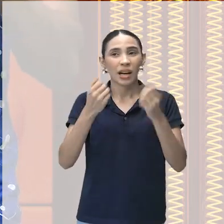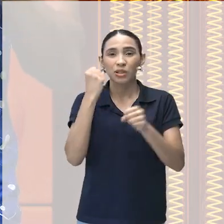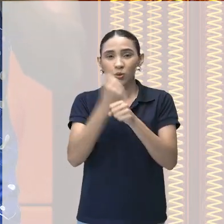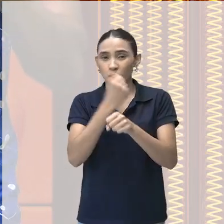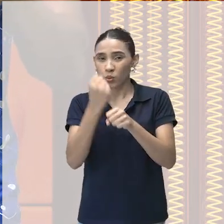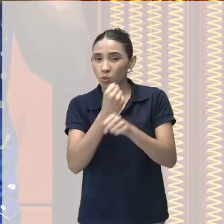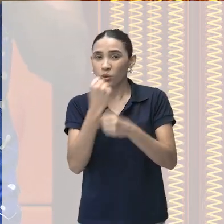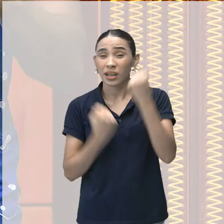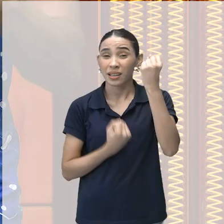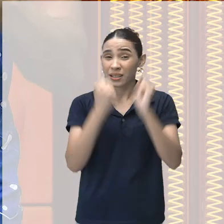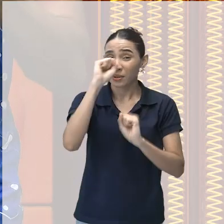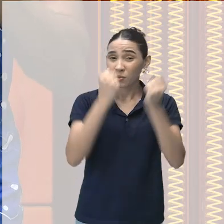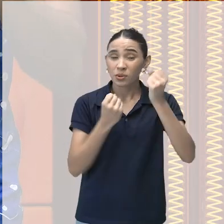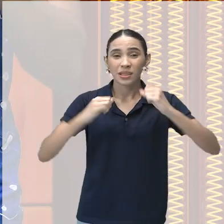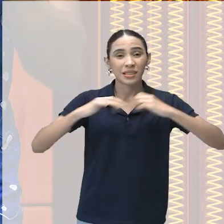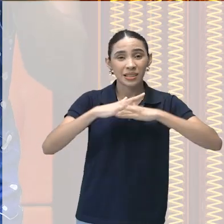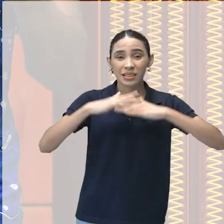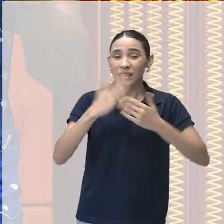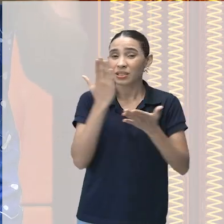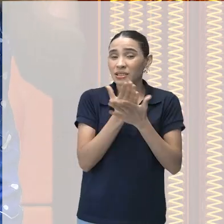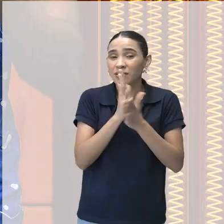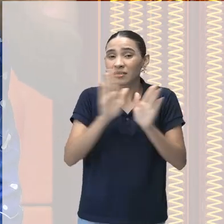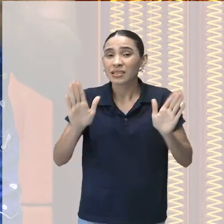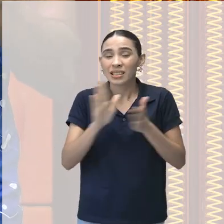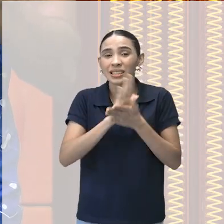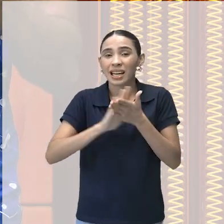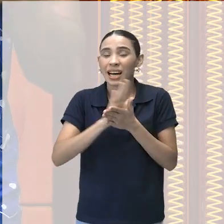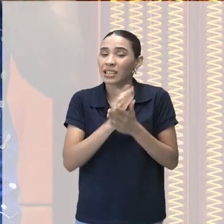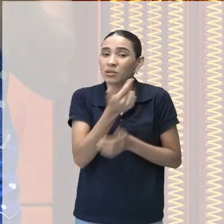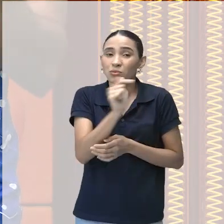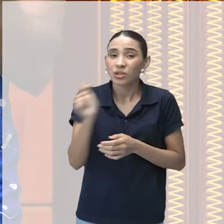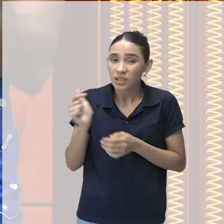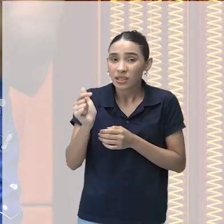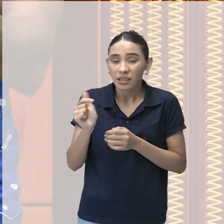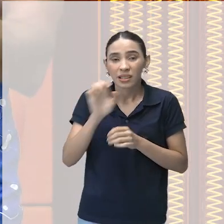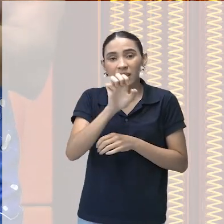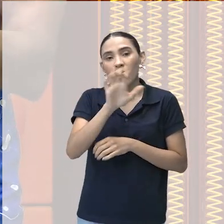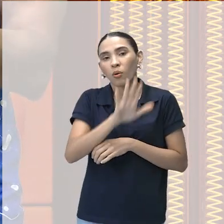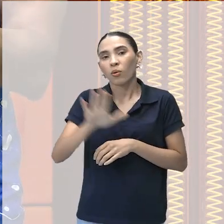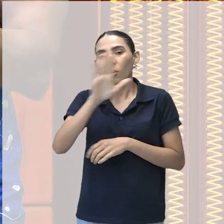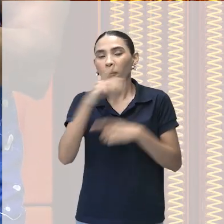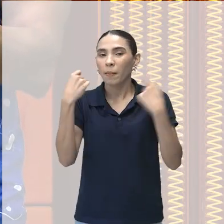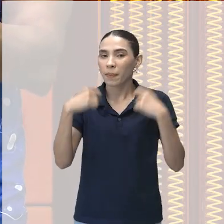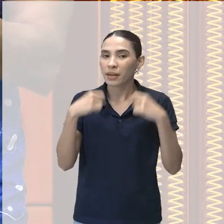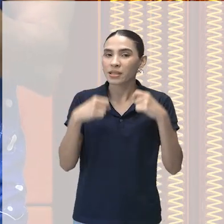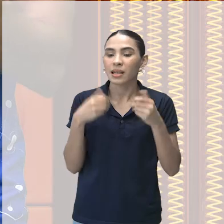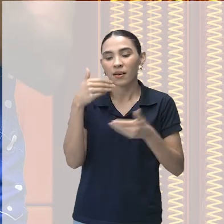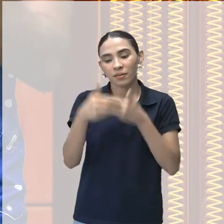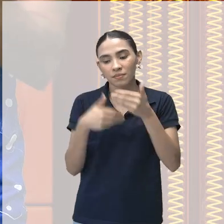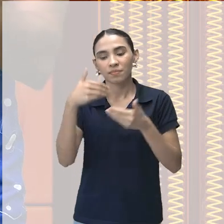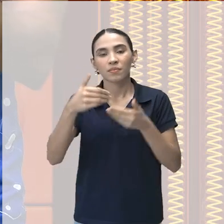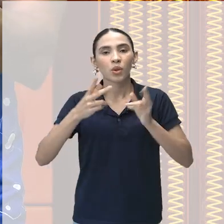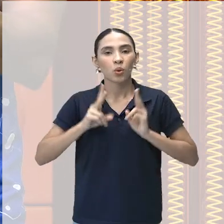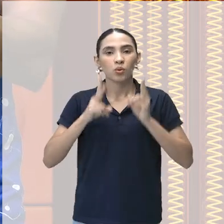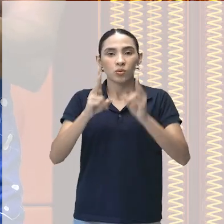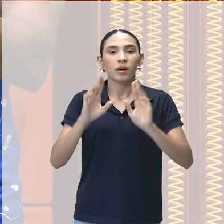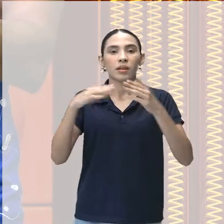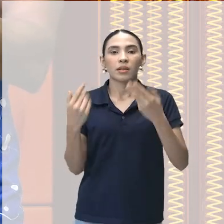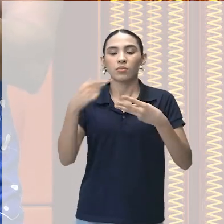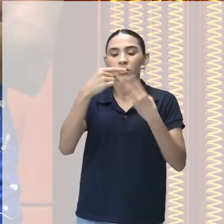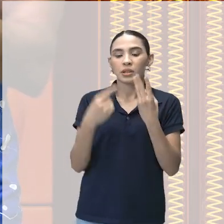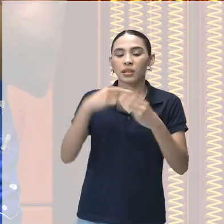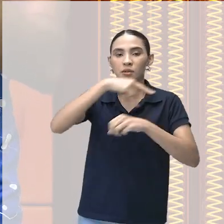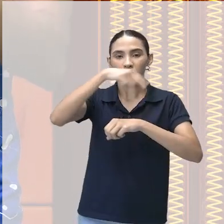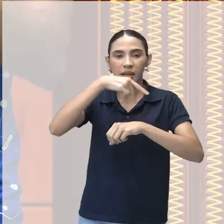a indústria, as cidades estavam completamente destruídas. E a Europa precisava se reerguer. Então, esses 3 países que formaram